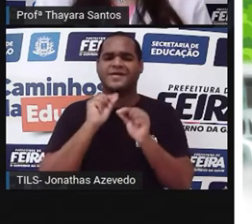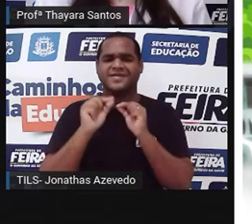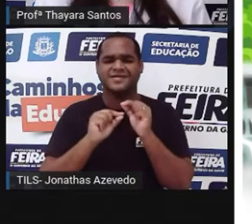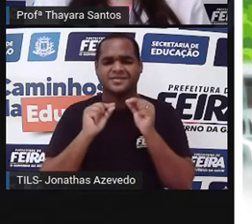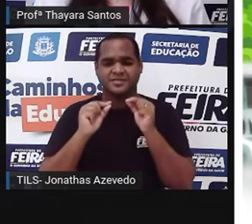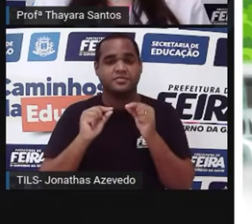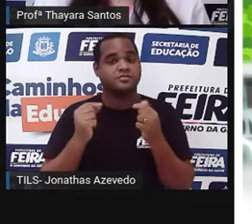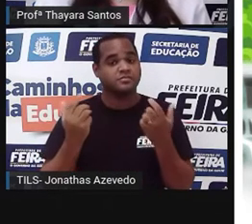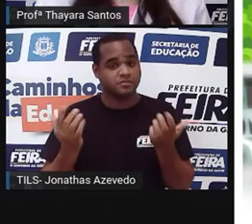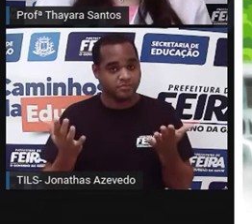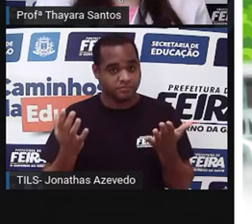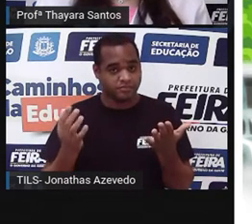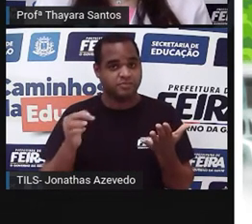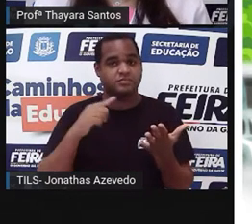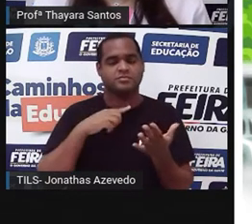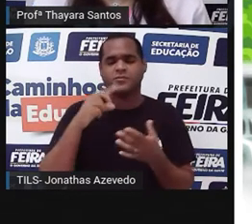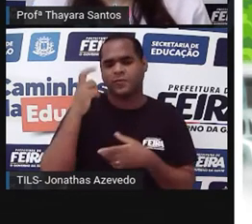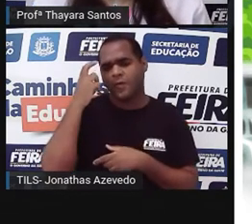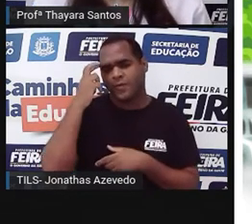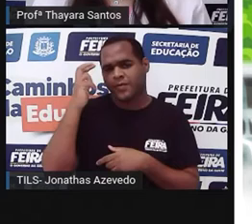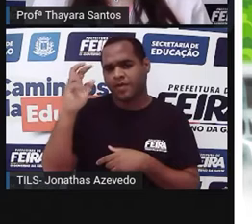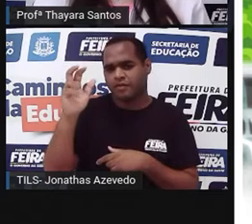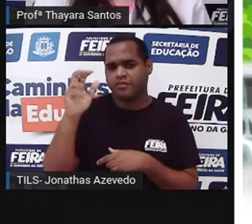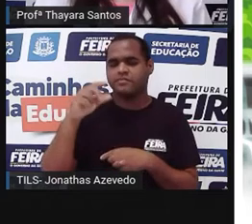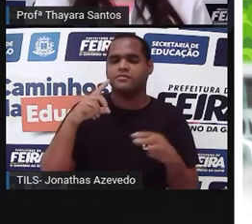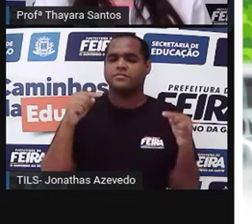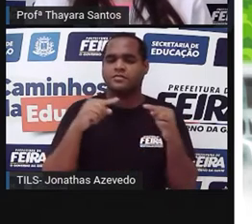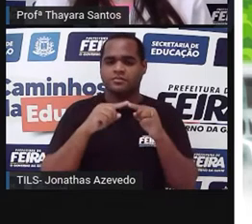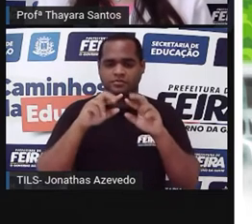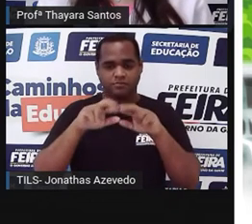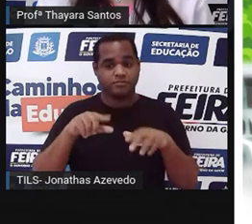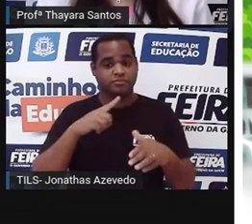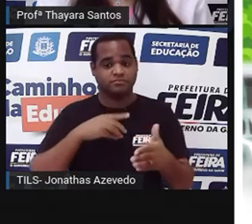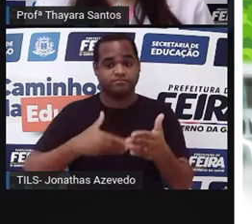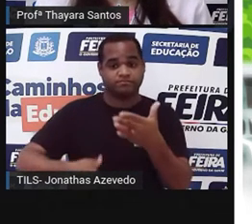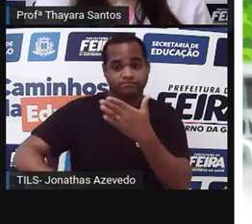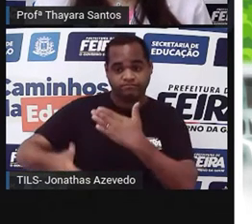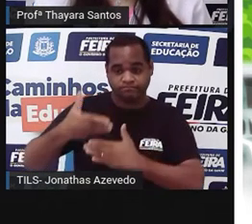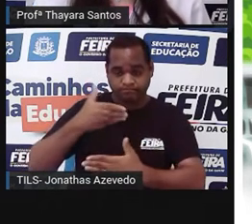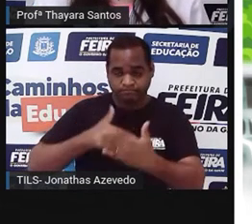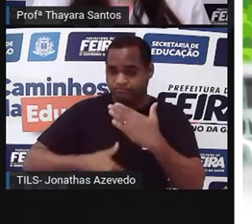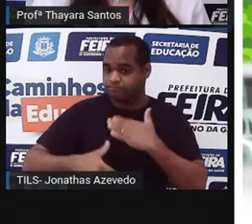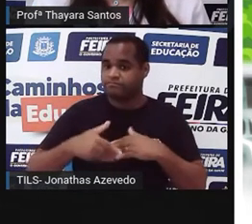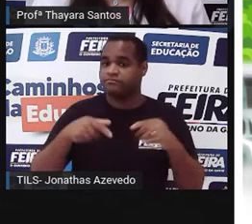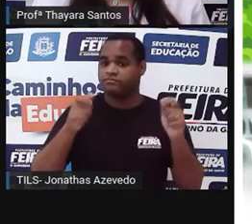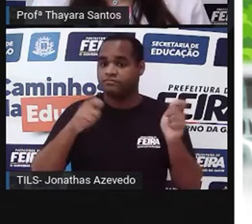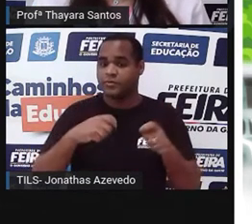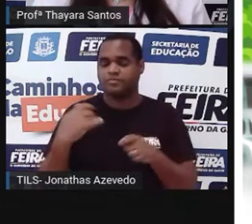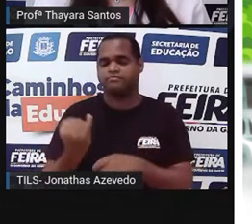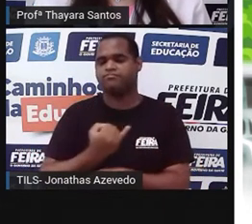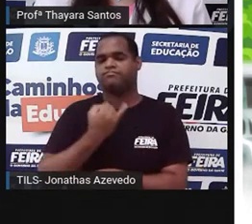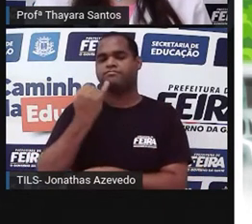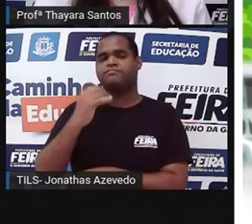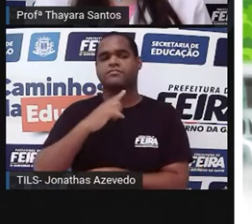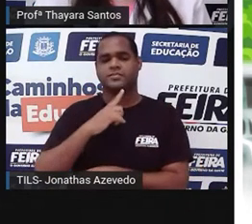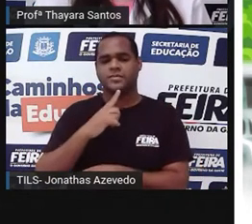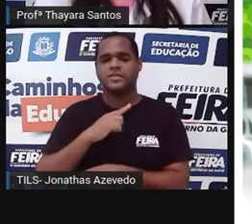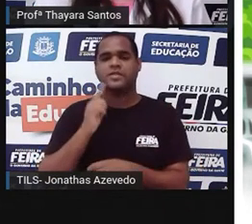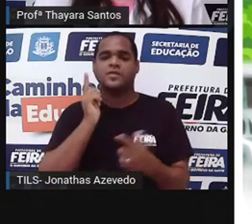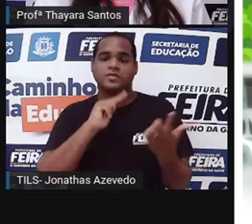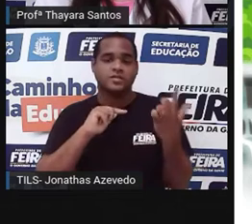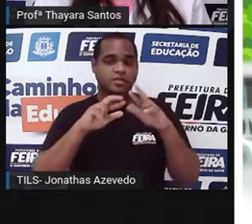isso? Então, serviços ecossistêmicos culturais são benefícios imateriais que podem ser obtidos a partir